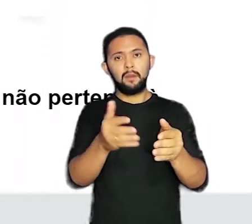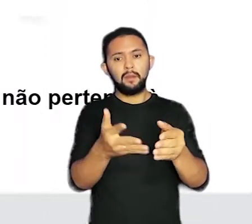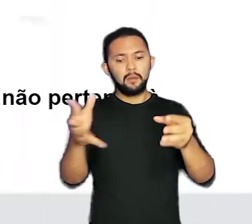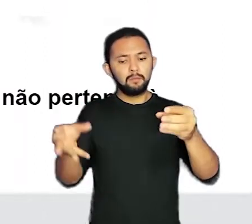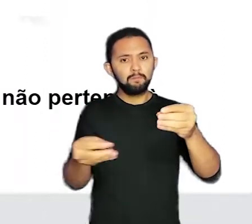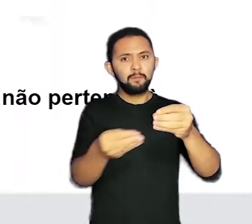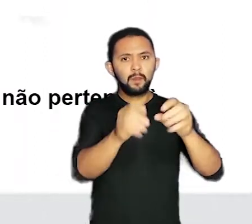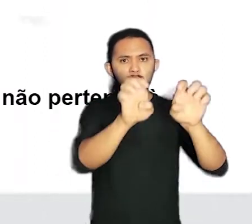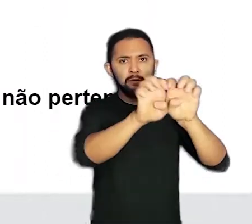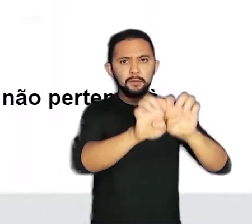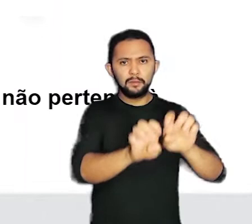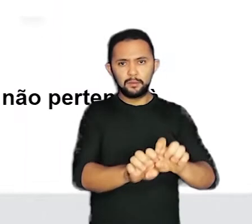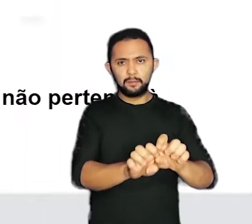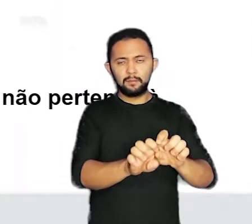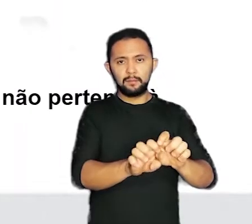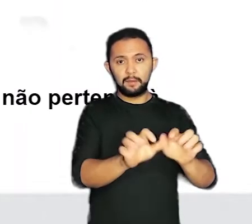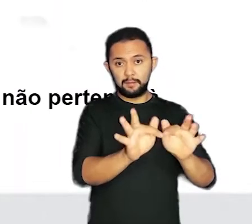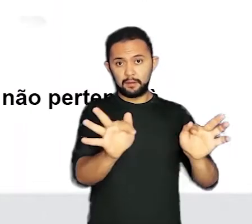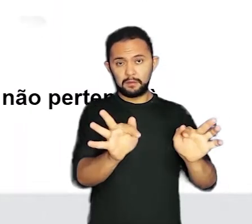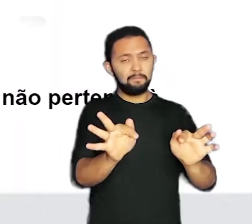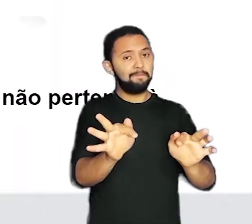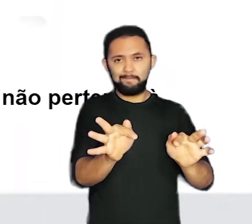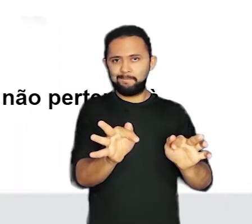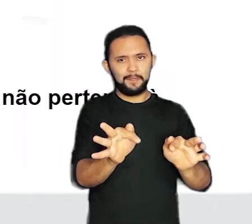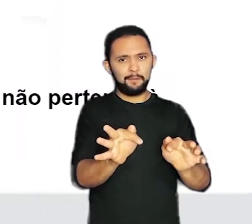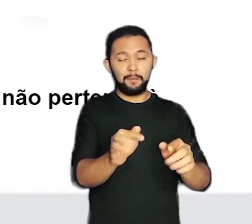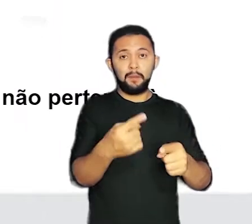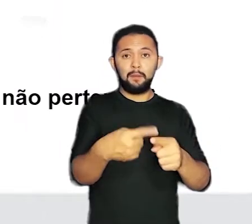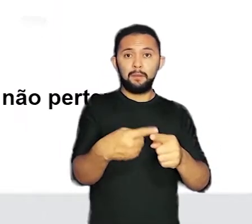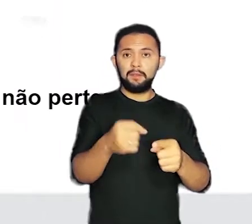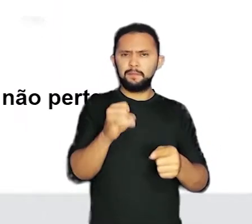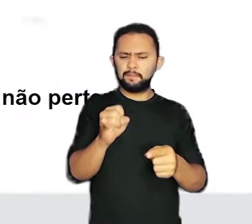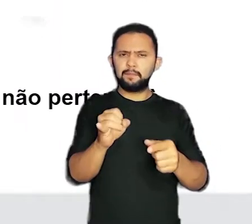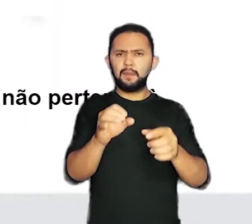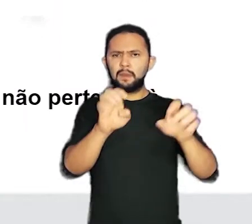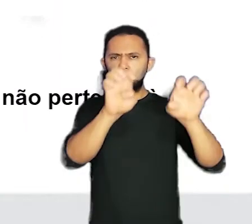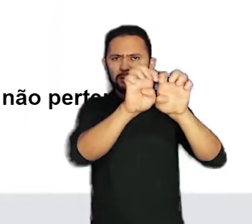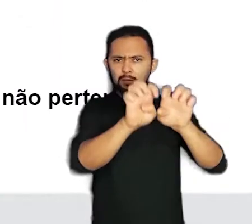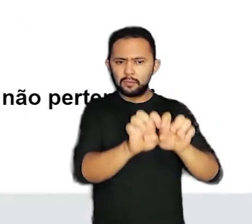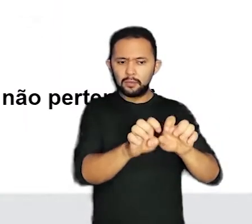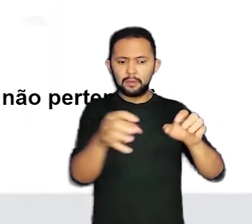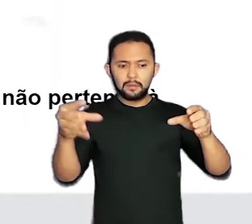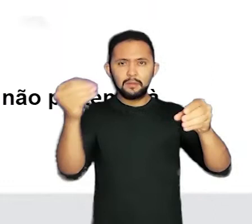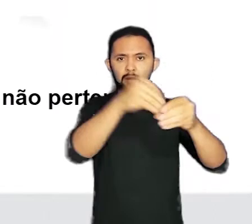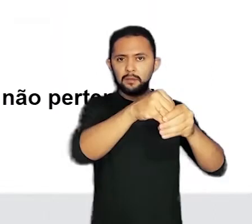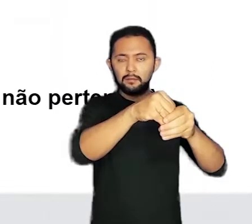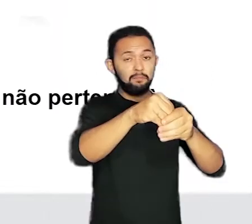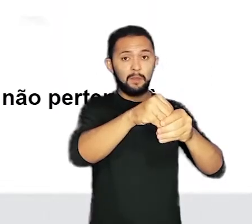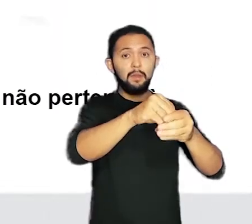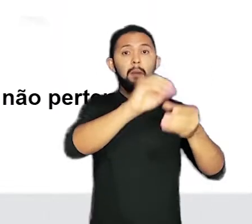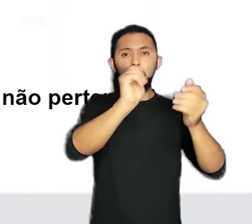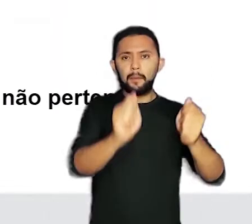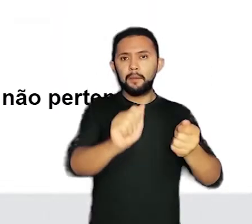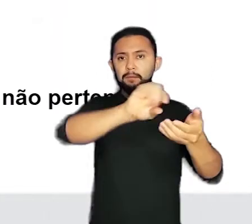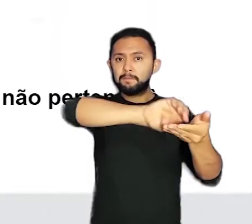à estrutura da oração. Como assim, professor? Se ele não pertence à estrutura, eu posso retirar esse aposto,